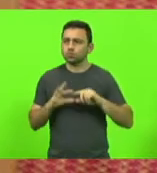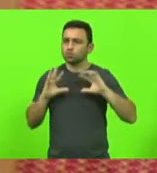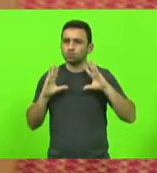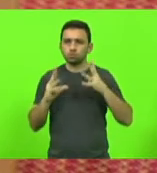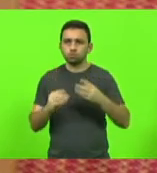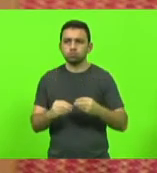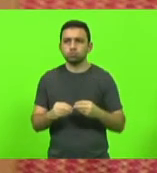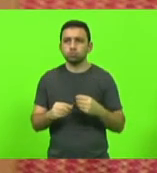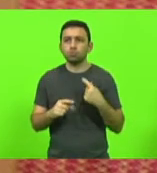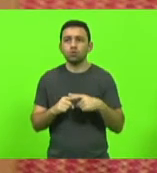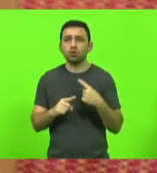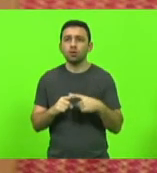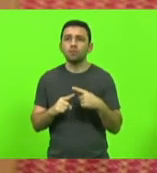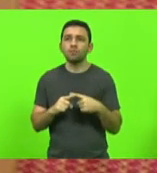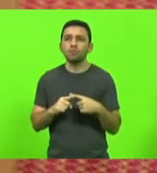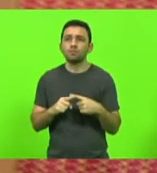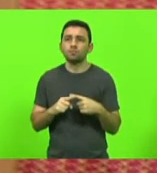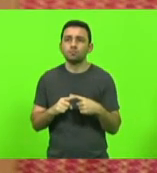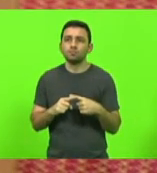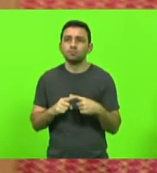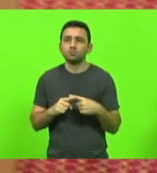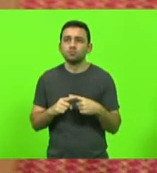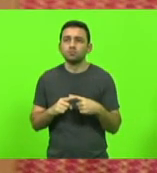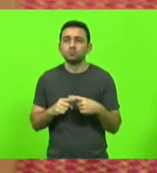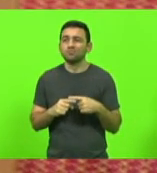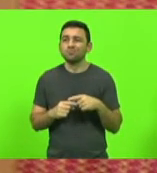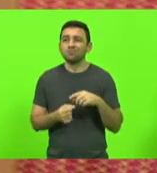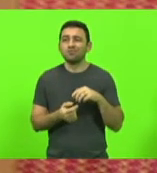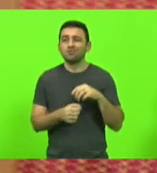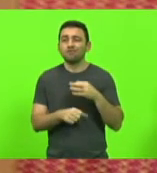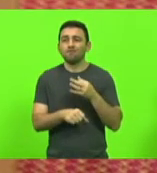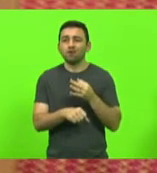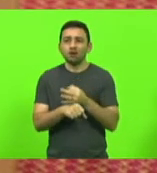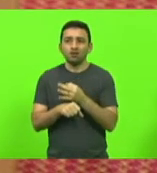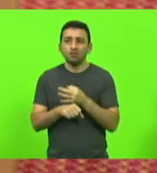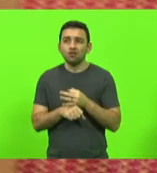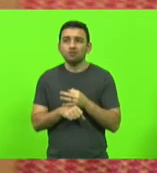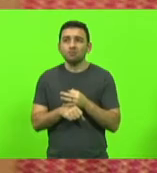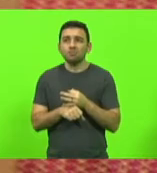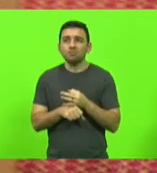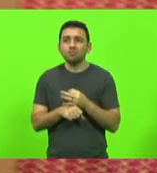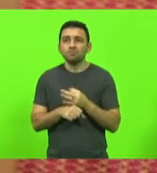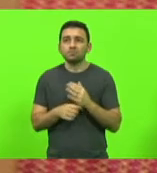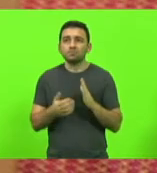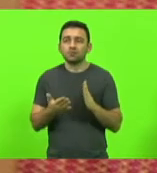integralmente, até porque vamos... A ausência, quem está fazendo